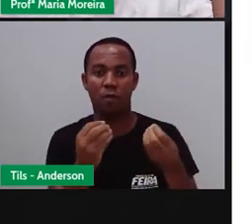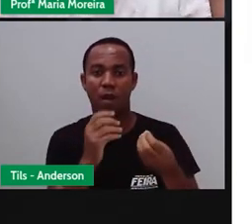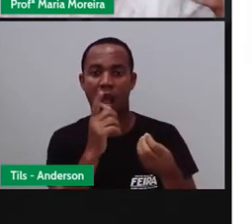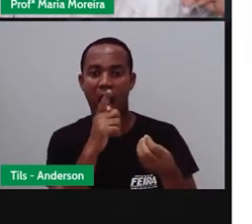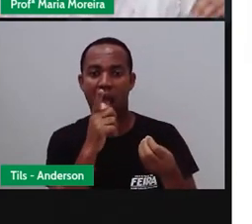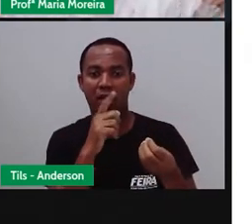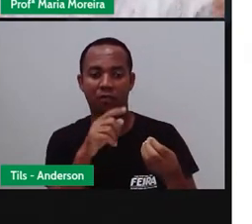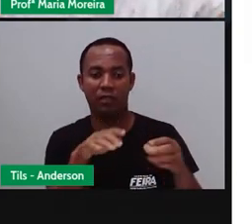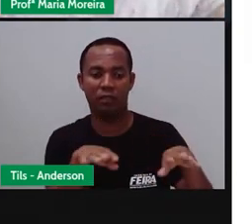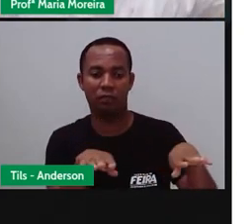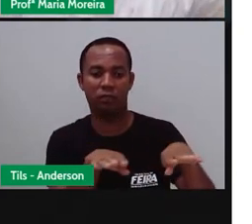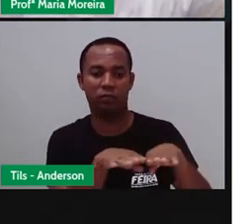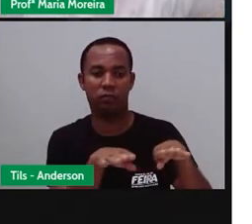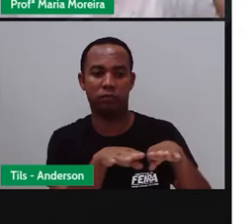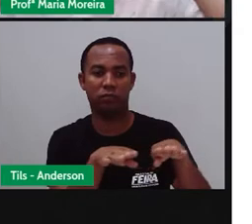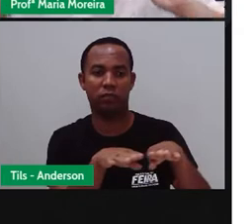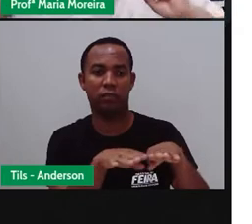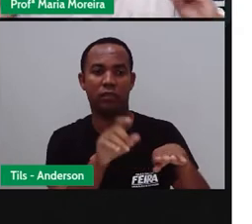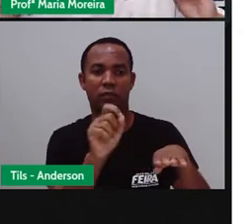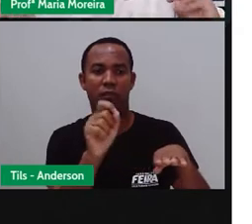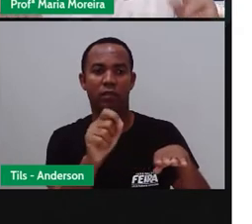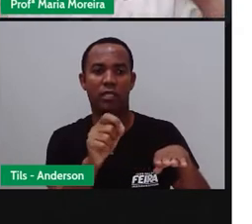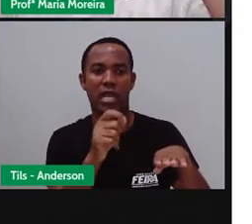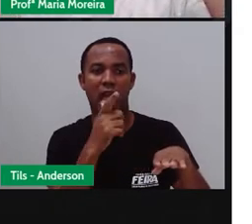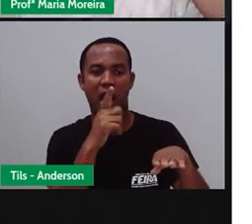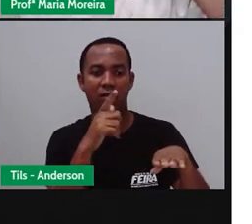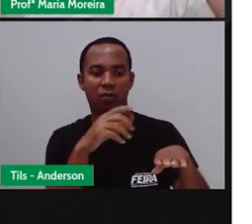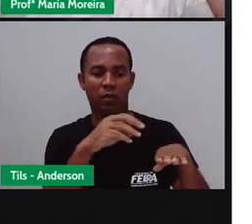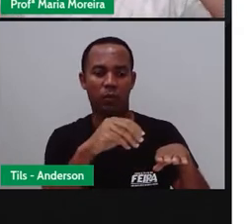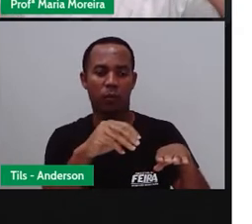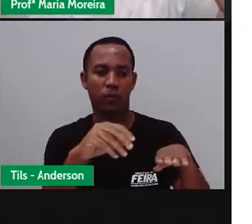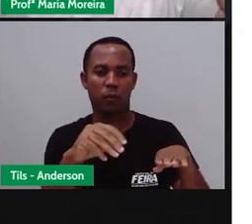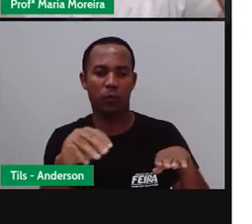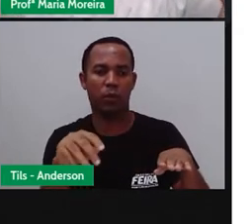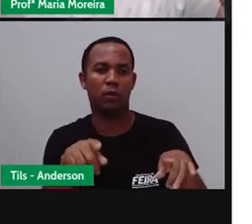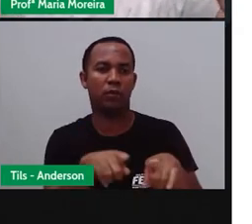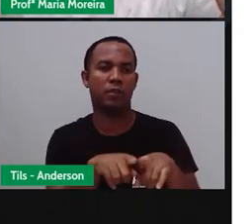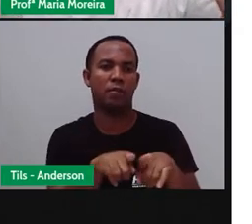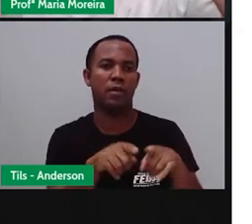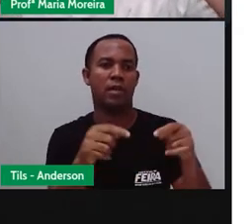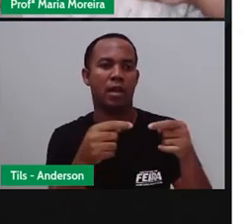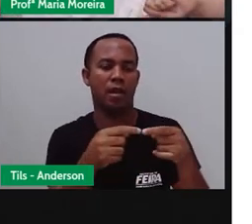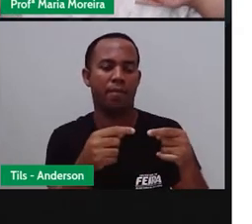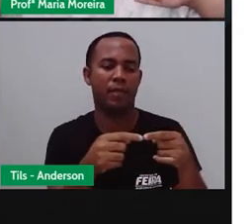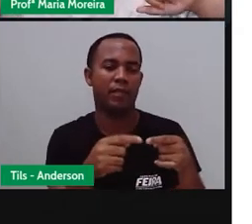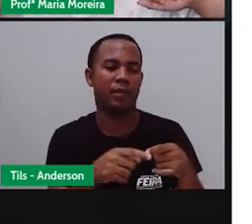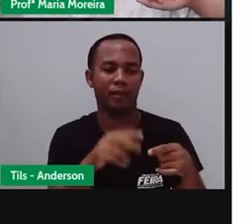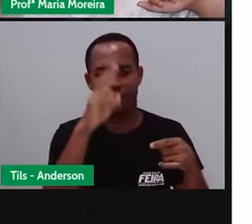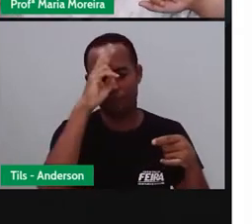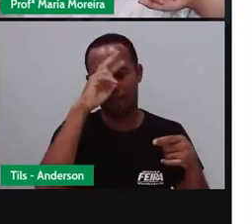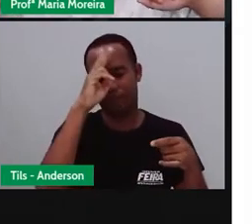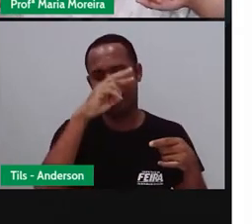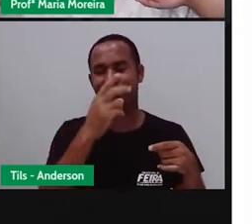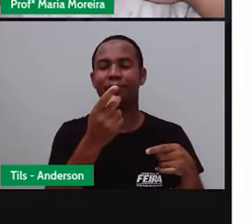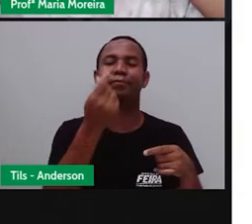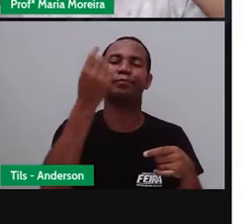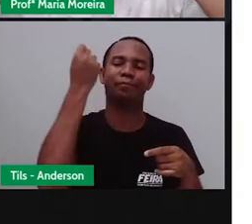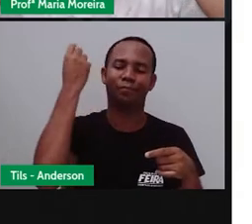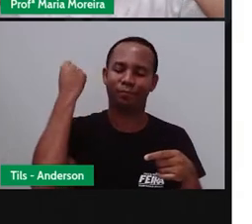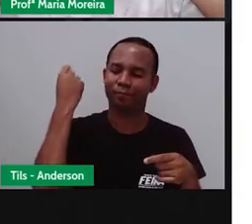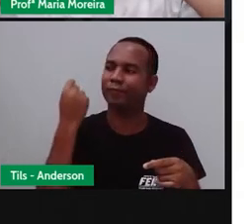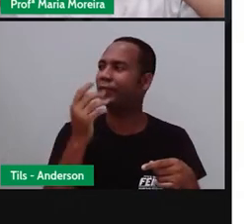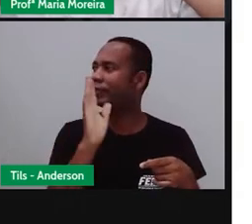água que fica o quê? Abaixo do solo. A gente falou sobre isso, ó, lá nas primeiras semanas. Lembra, Anderson? Consegue